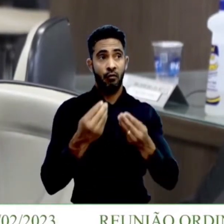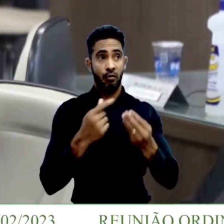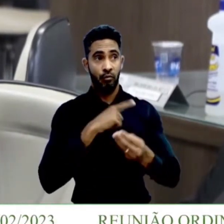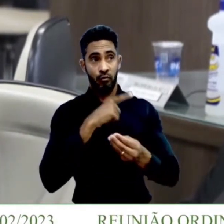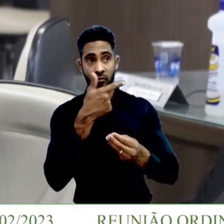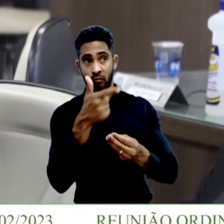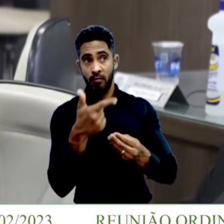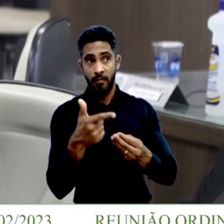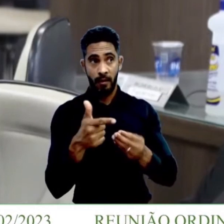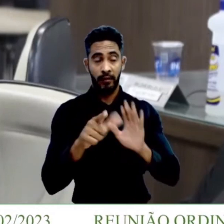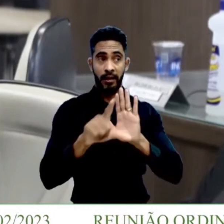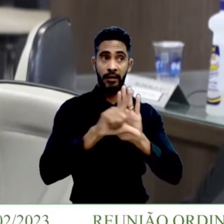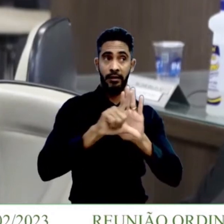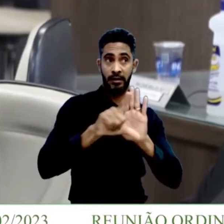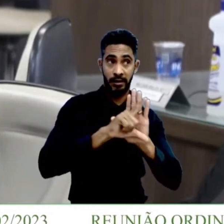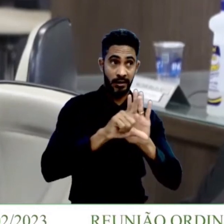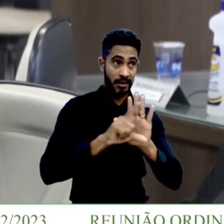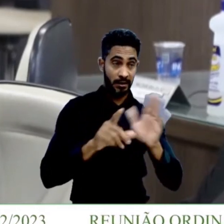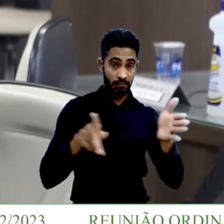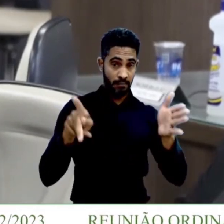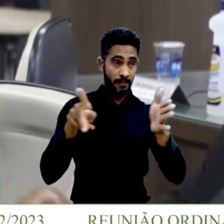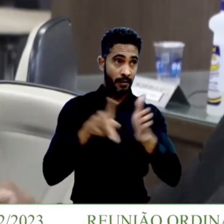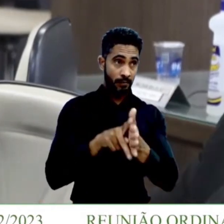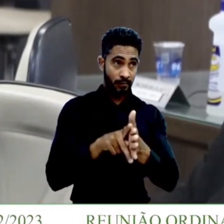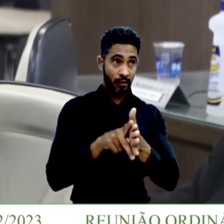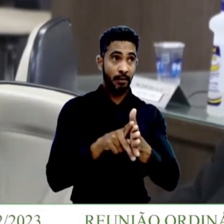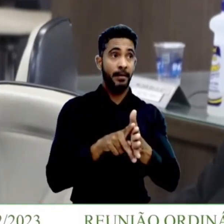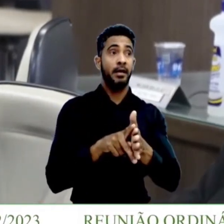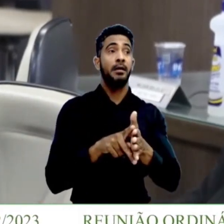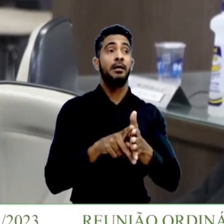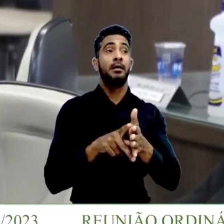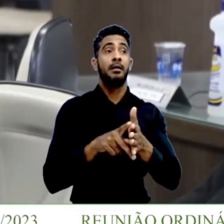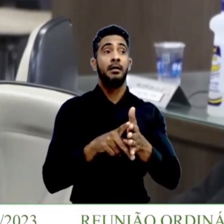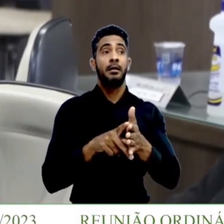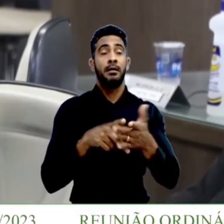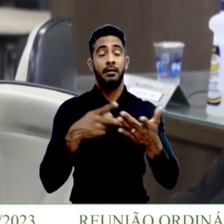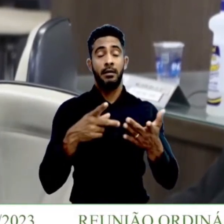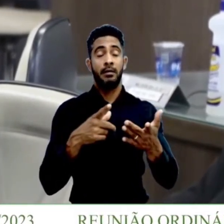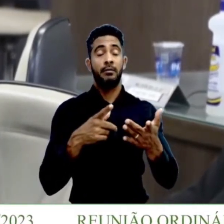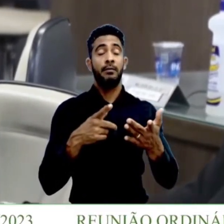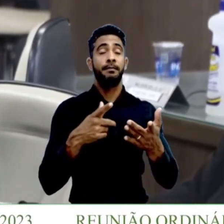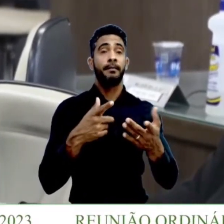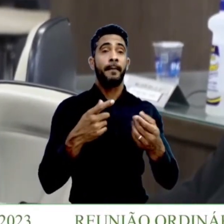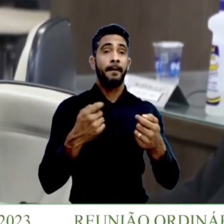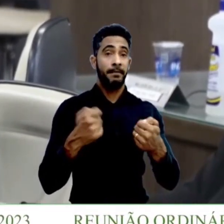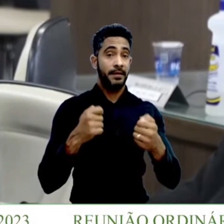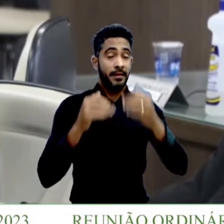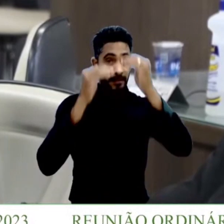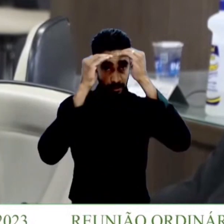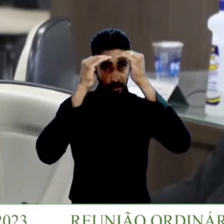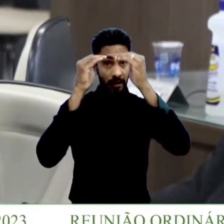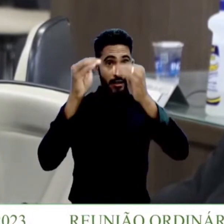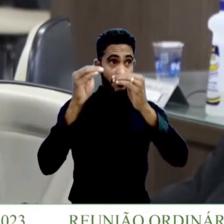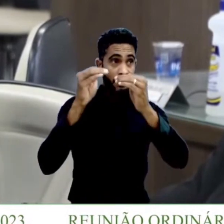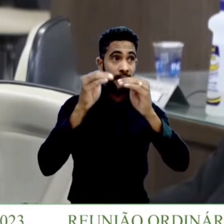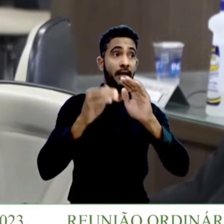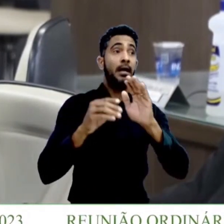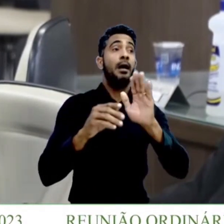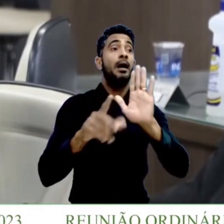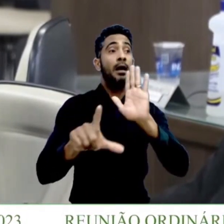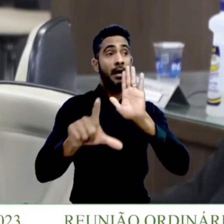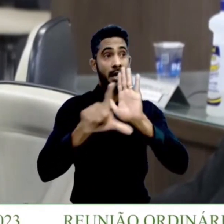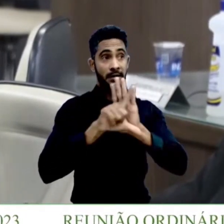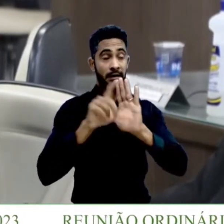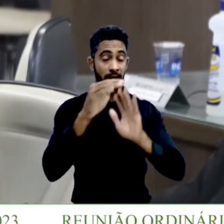tem essa legislação específica, aí não segue a hierarquia, porque a gente tem que respeitar a hierarquia, as